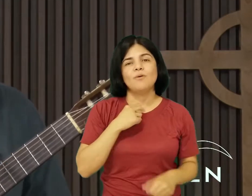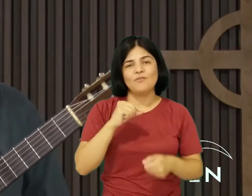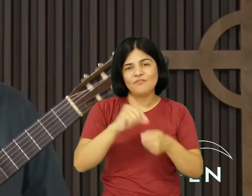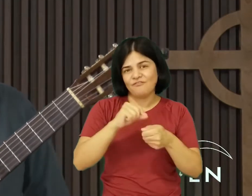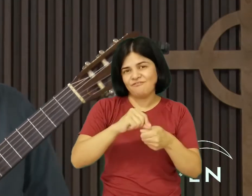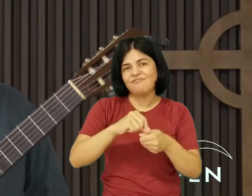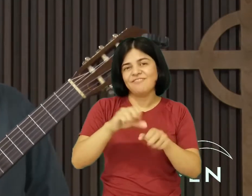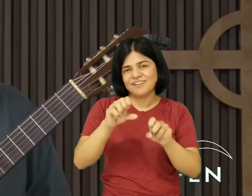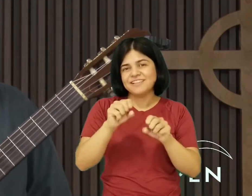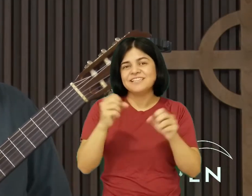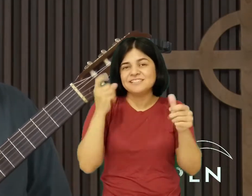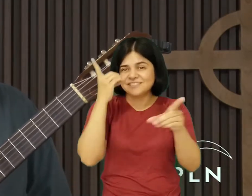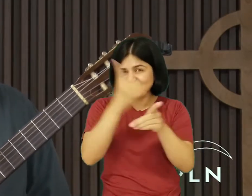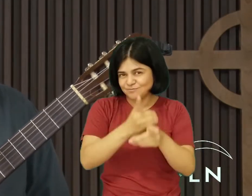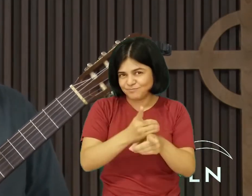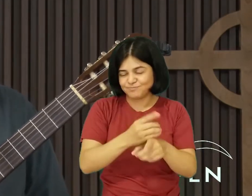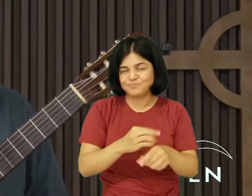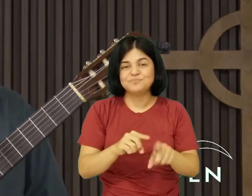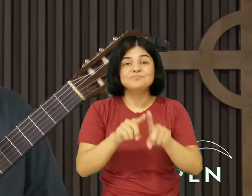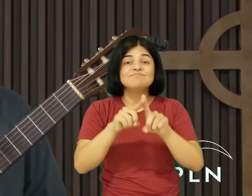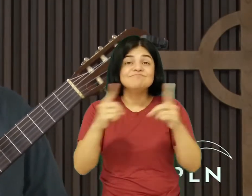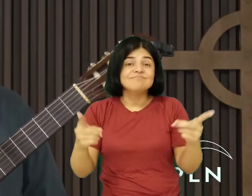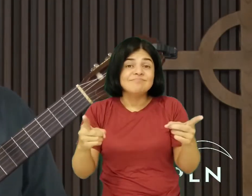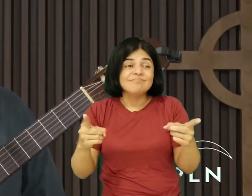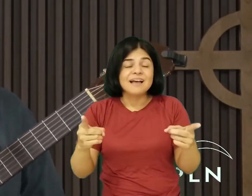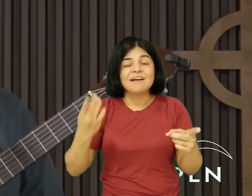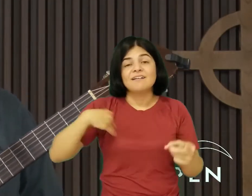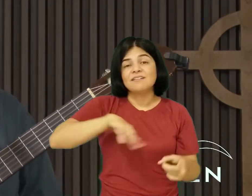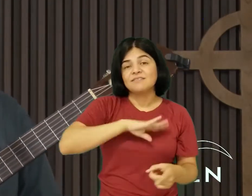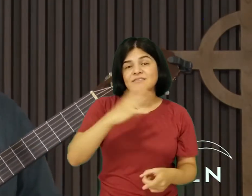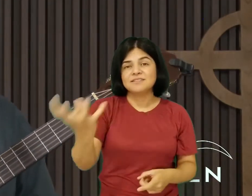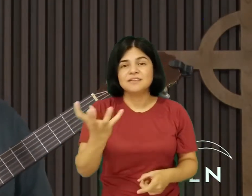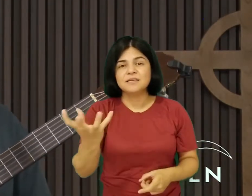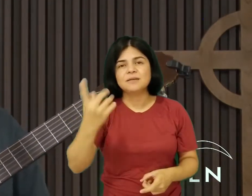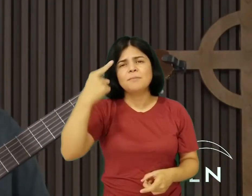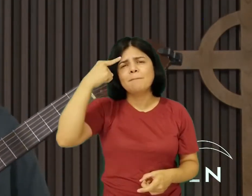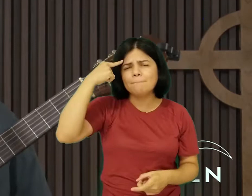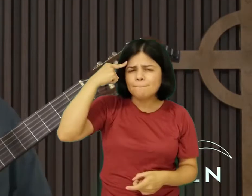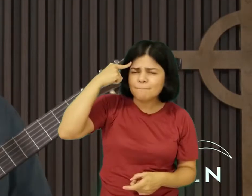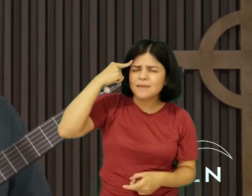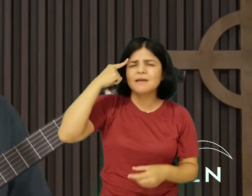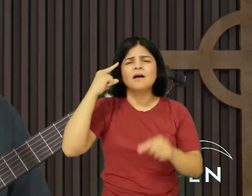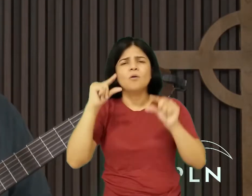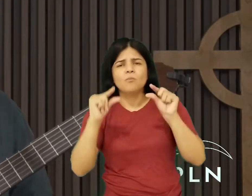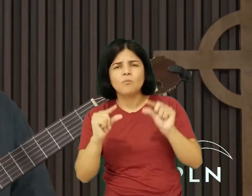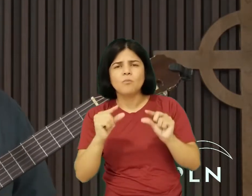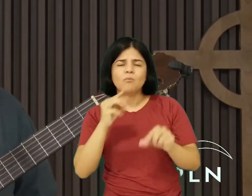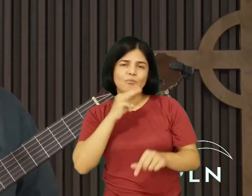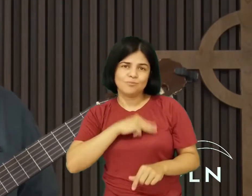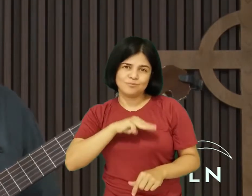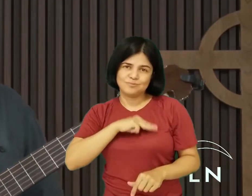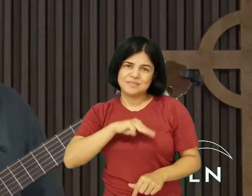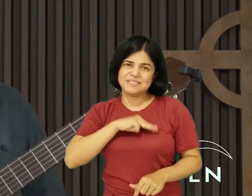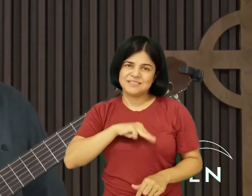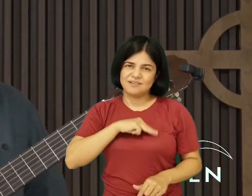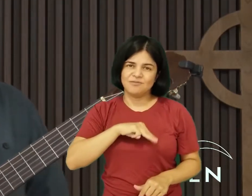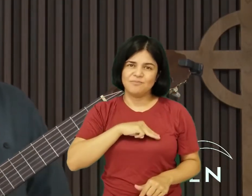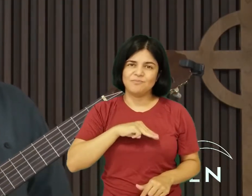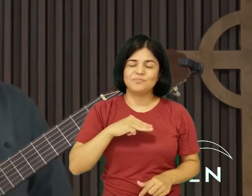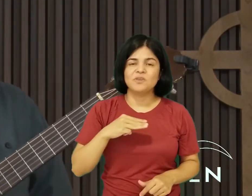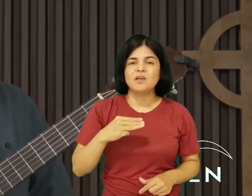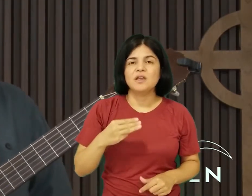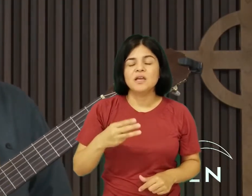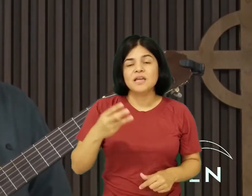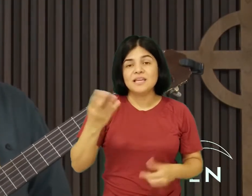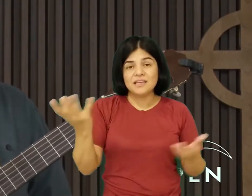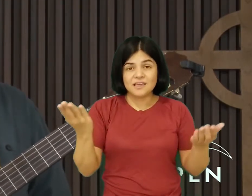realizá-la. Mas nós não queremos perder, então, mesmo assim, algum momento na liturgia, esse foco missionário. E,